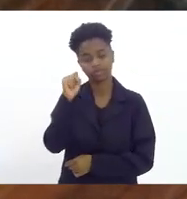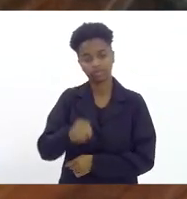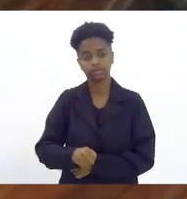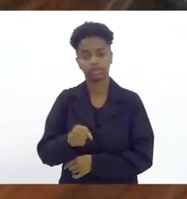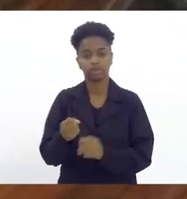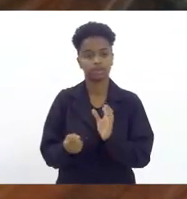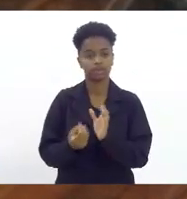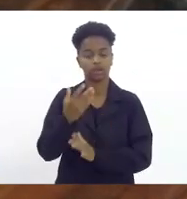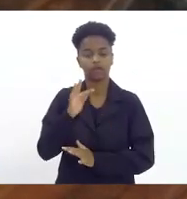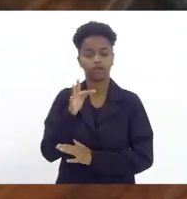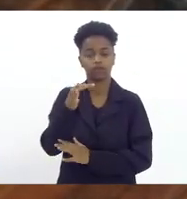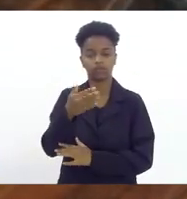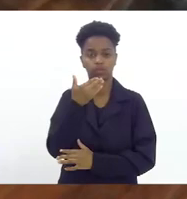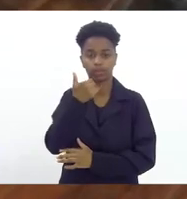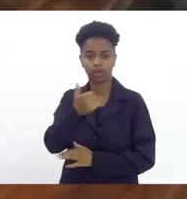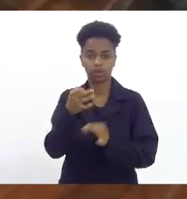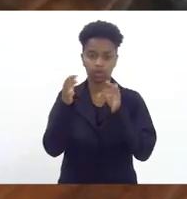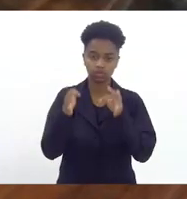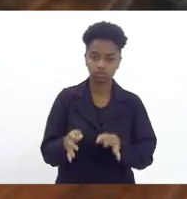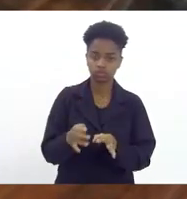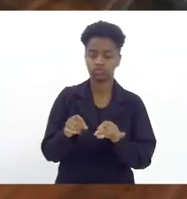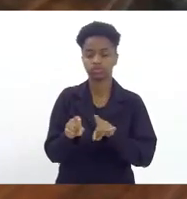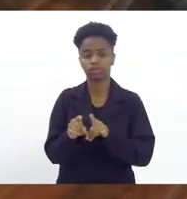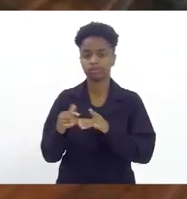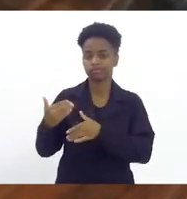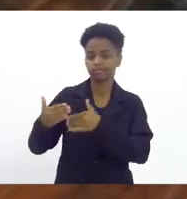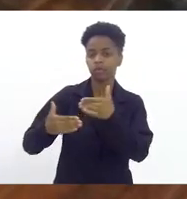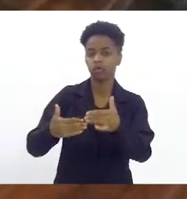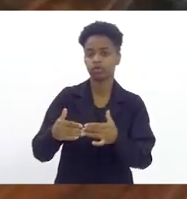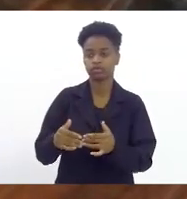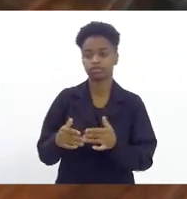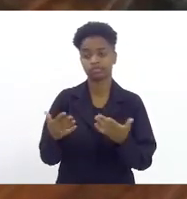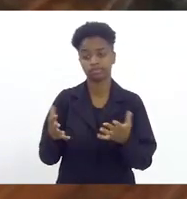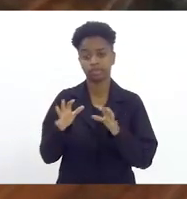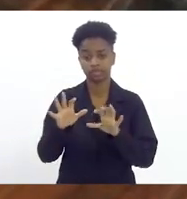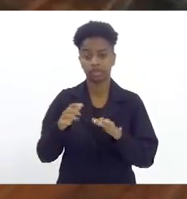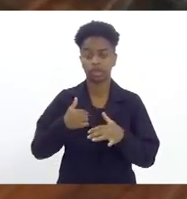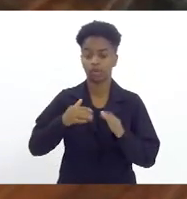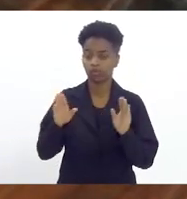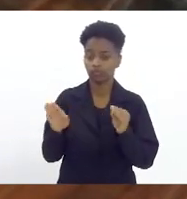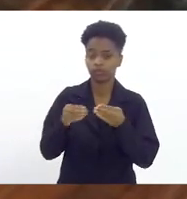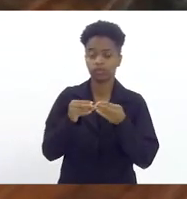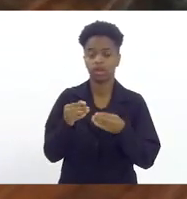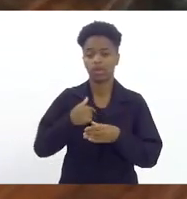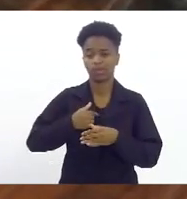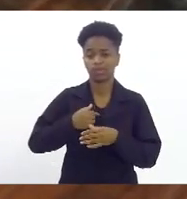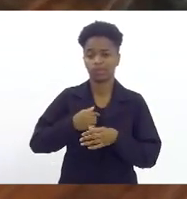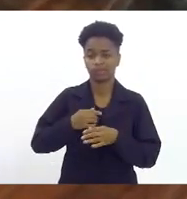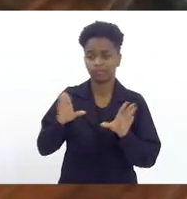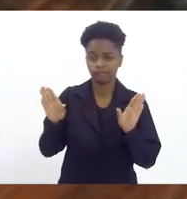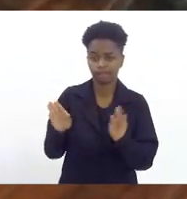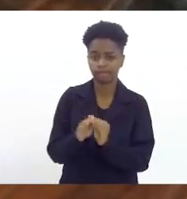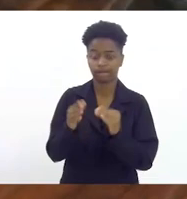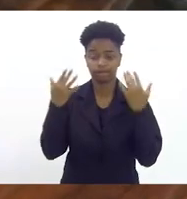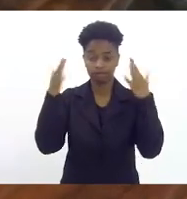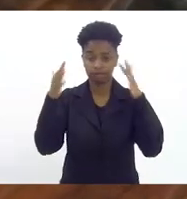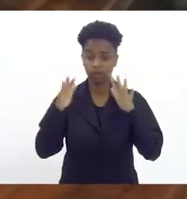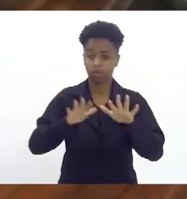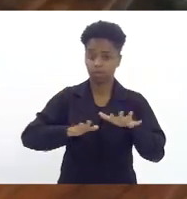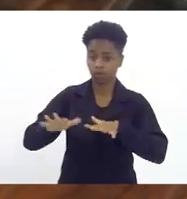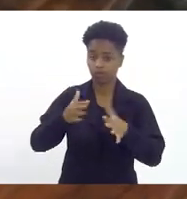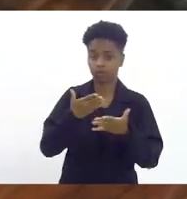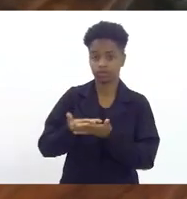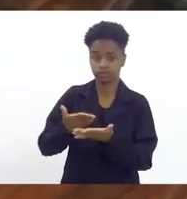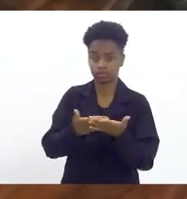futuro mais justo um futuro mais Próspero e assim encerra foi em breve momento estudantil livro de